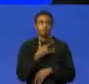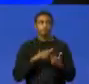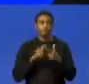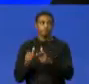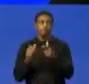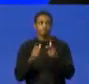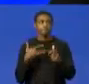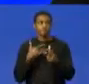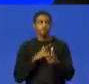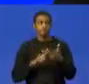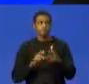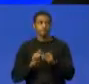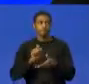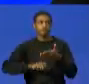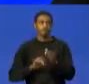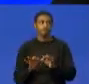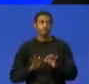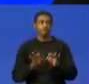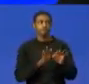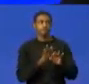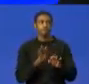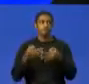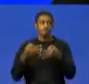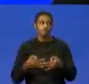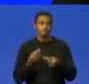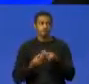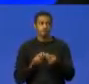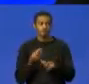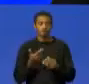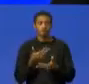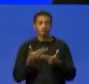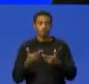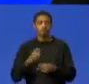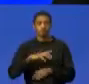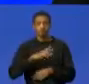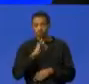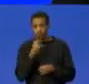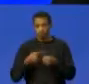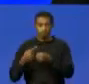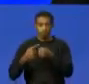de saúde, o contrato organizativo da ação pública, que é a forma como os municípios, o